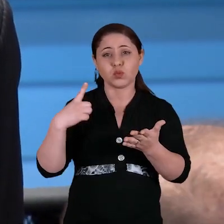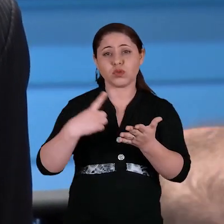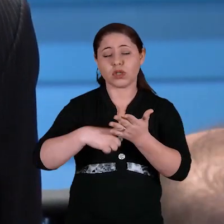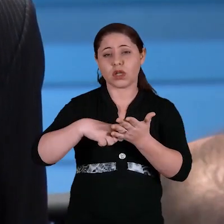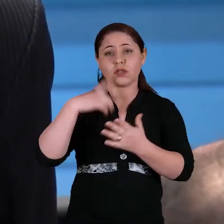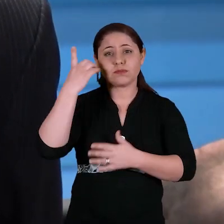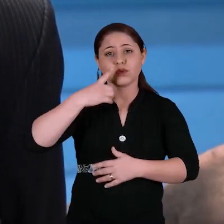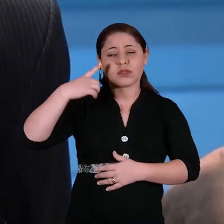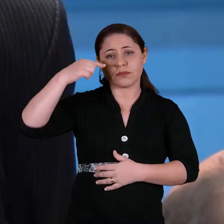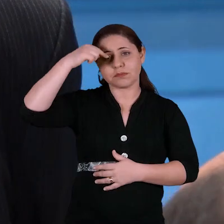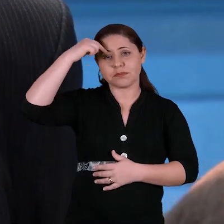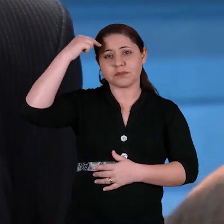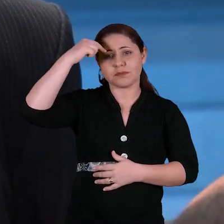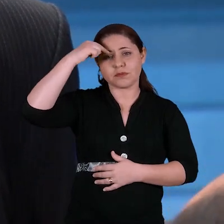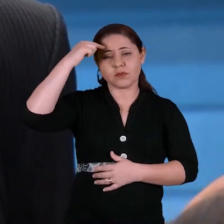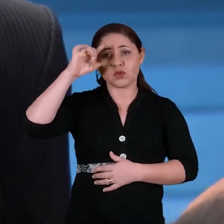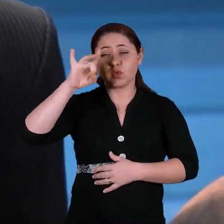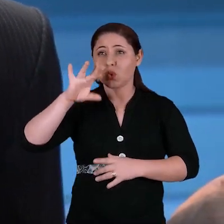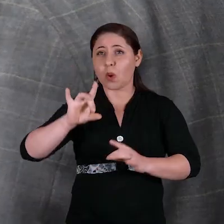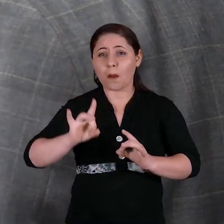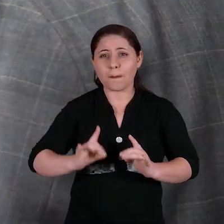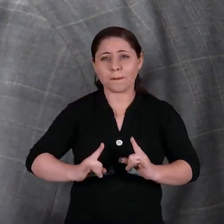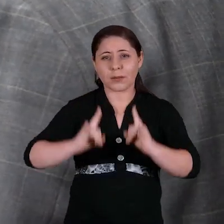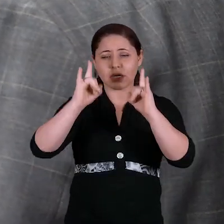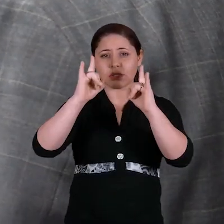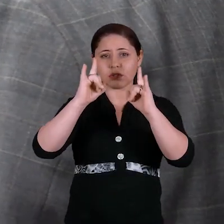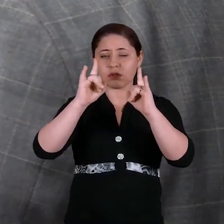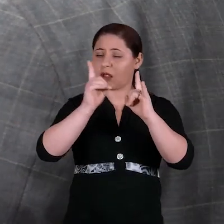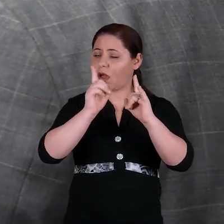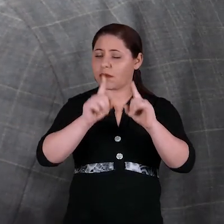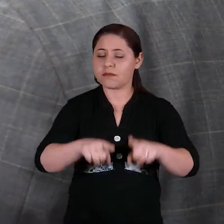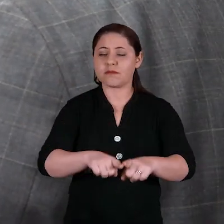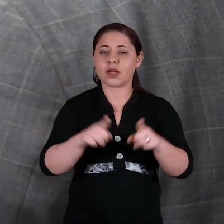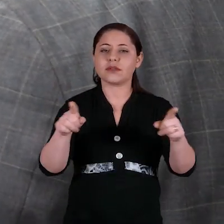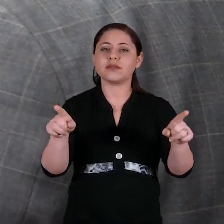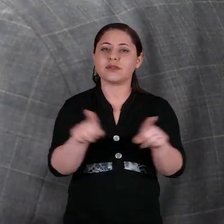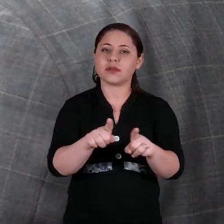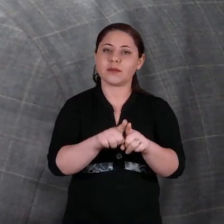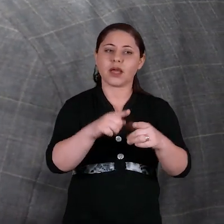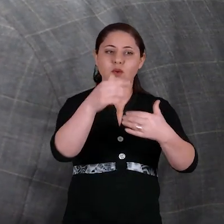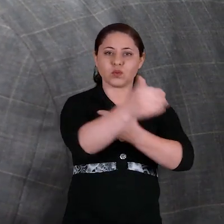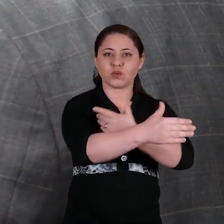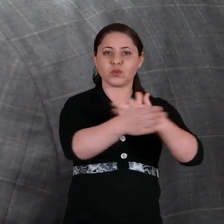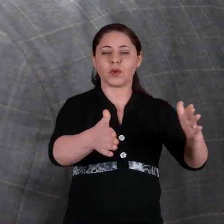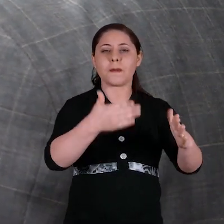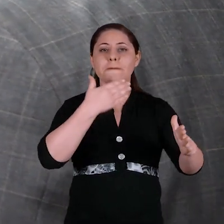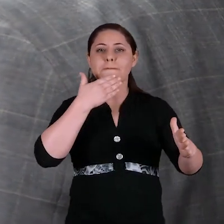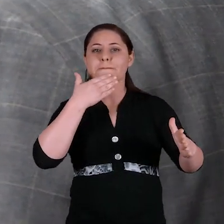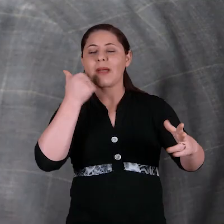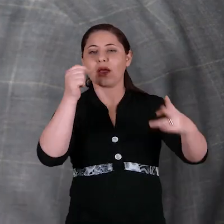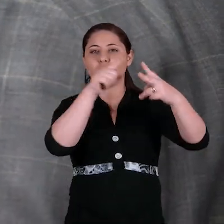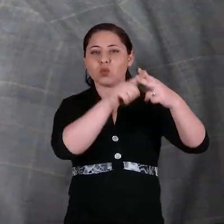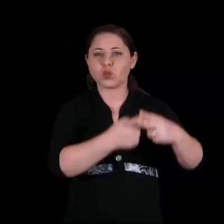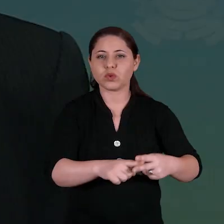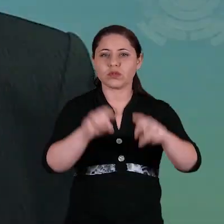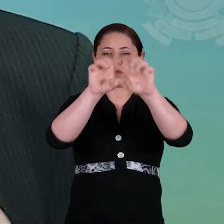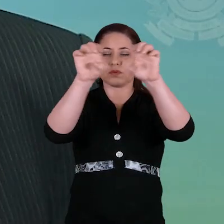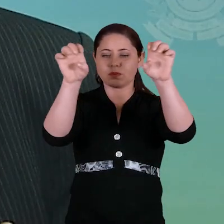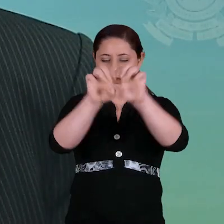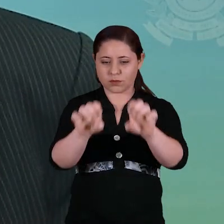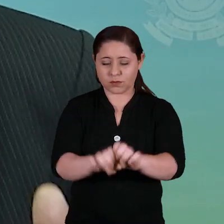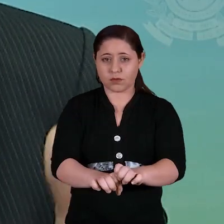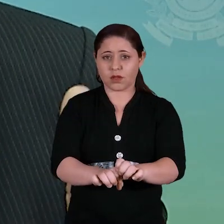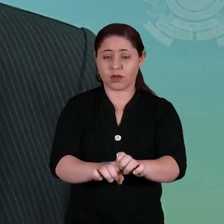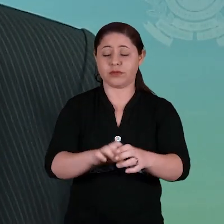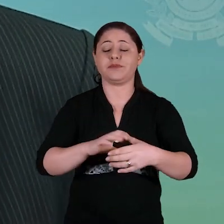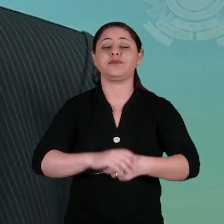Zé Teixeira, não apenas o prédio, mas também os gabinetes vão receber melhorias estruturais. Estamos fazendo